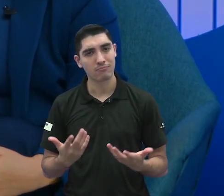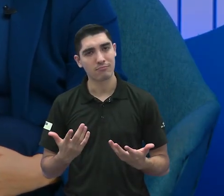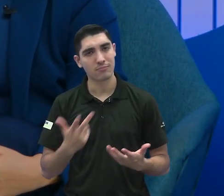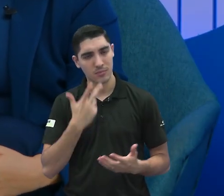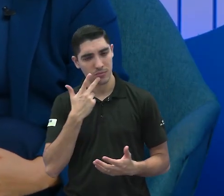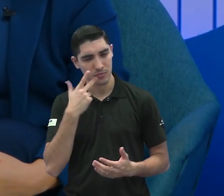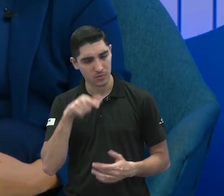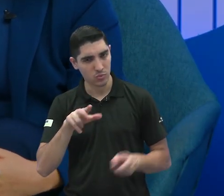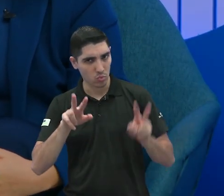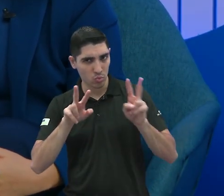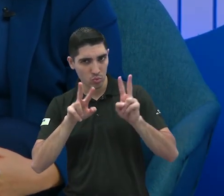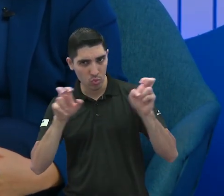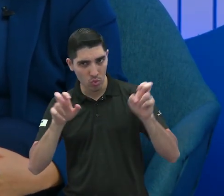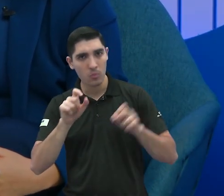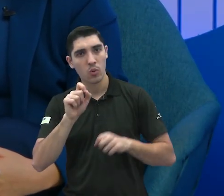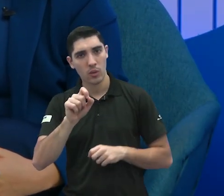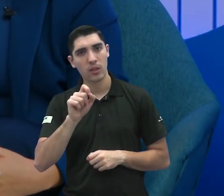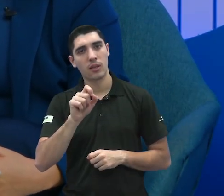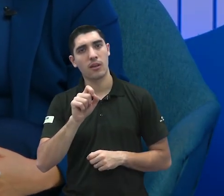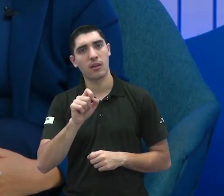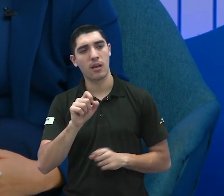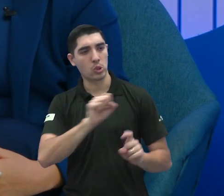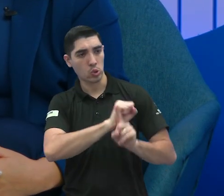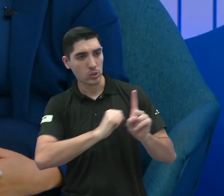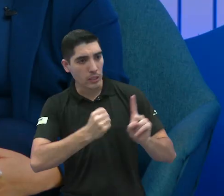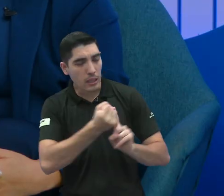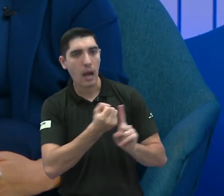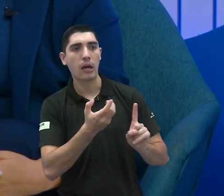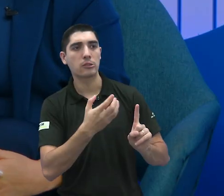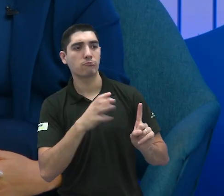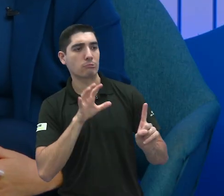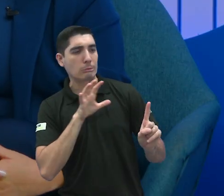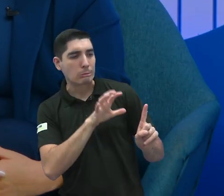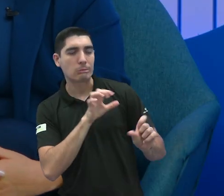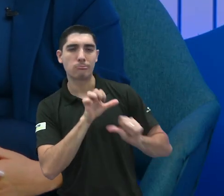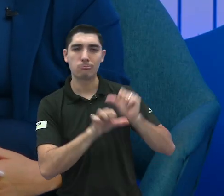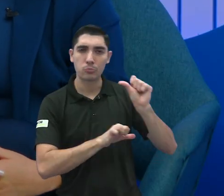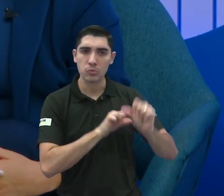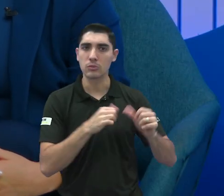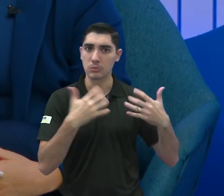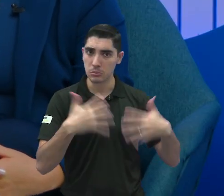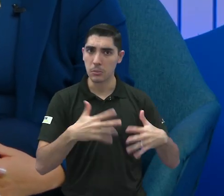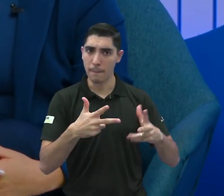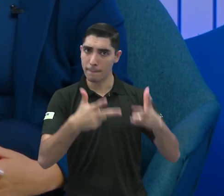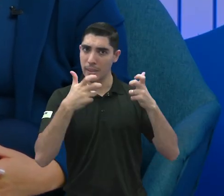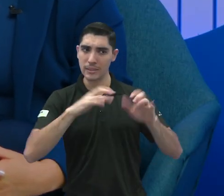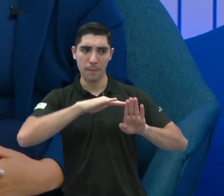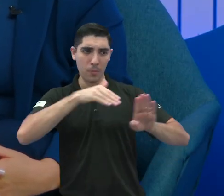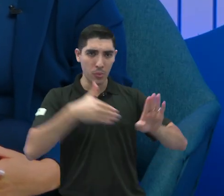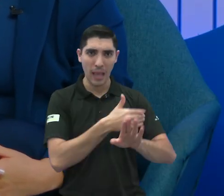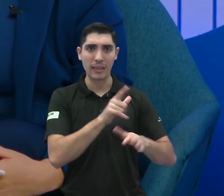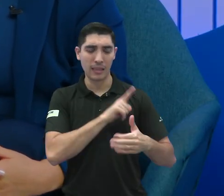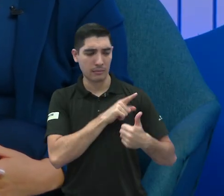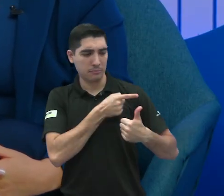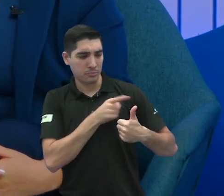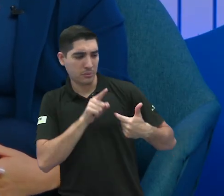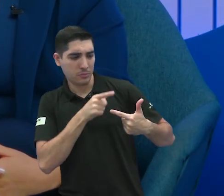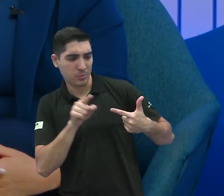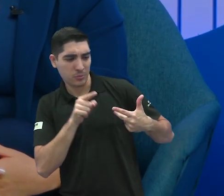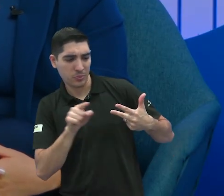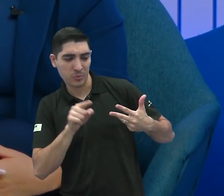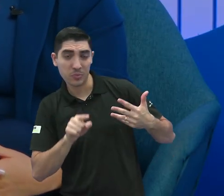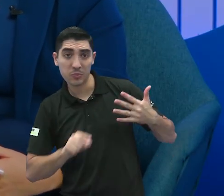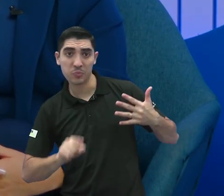quando a gente fala a respeito de mudanças sociais, assim, que afeta várias áreas diferentes, né? Com certeza. E